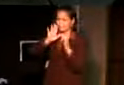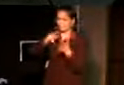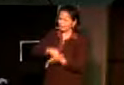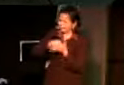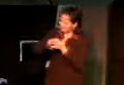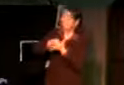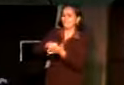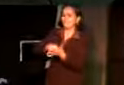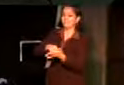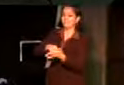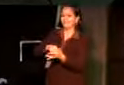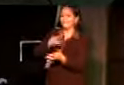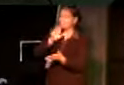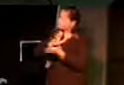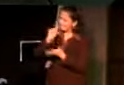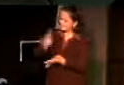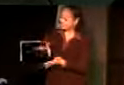aqui